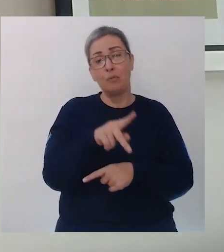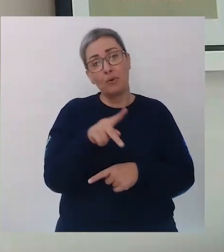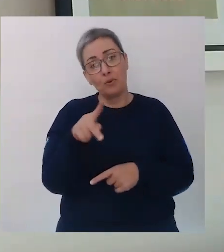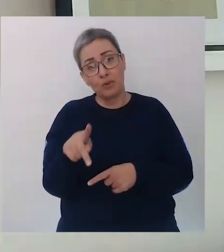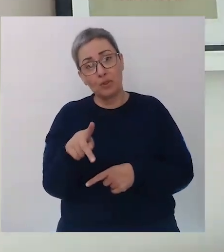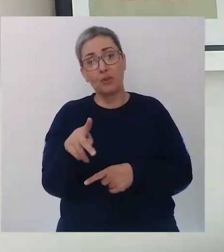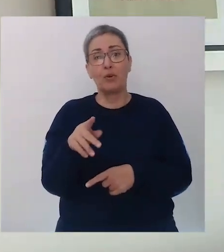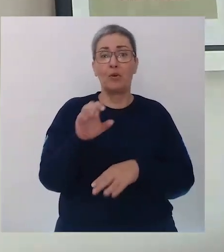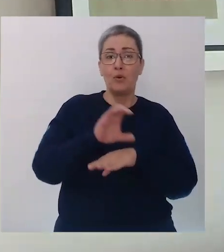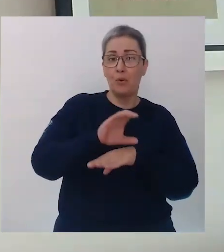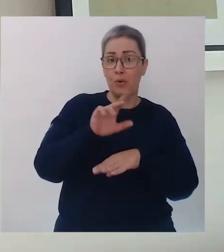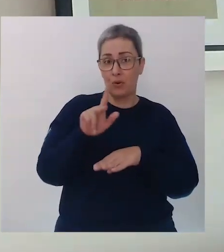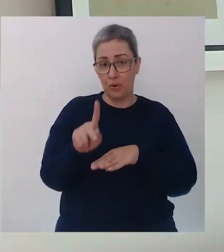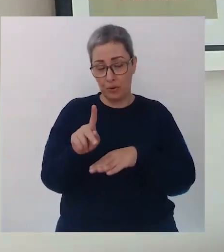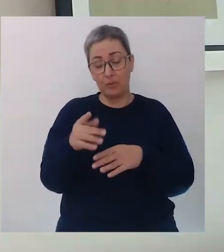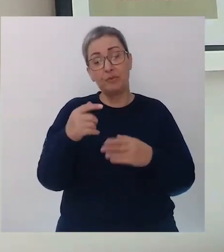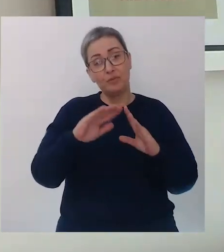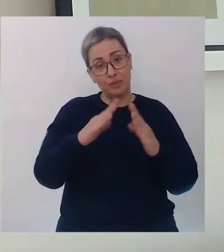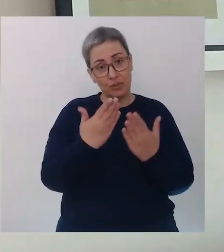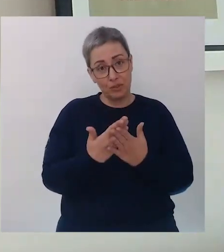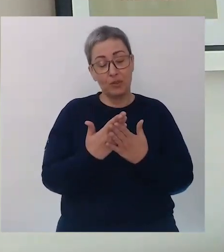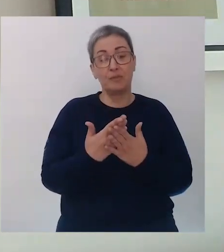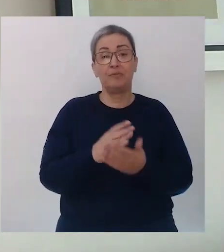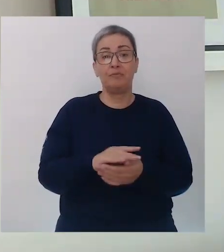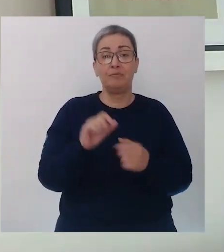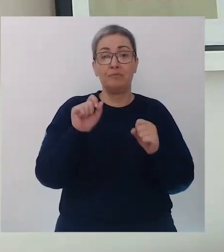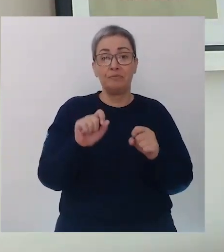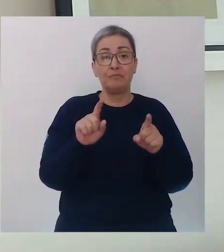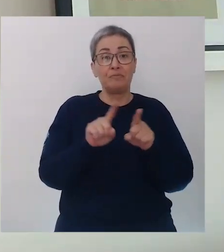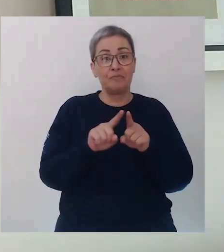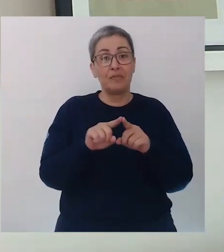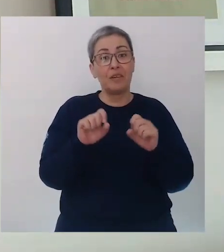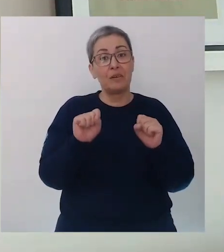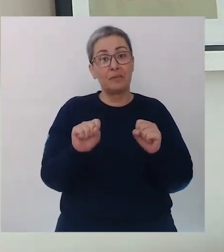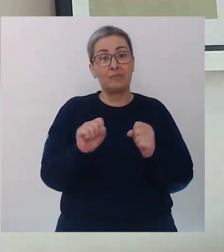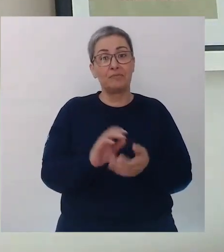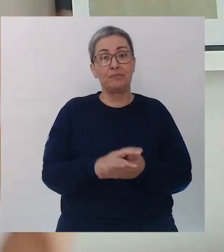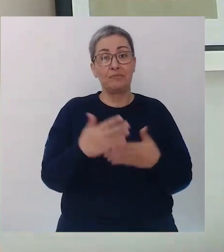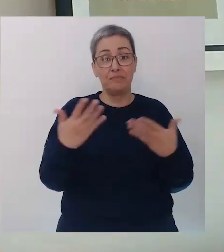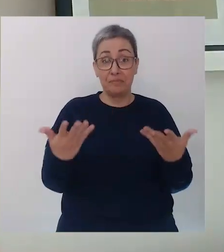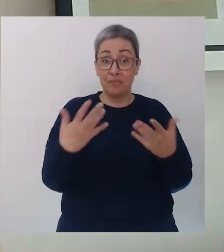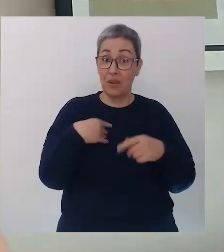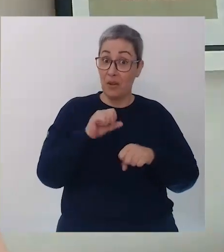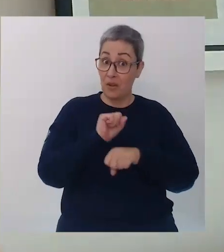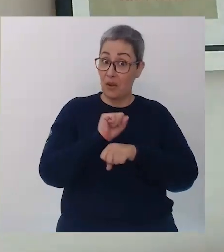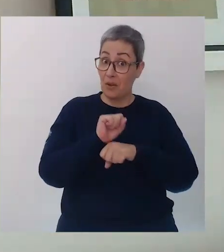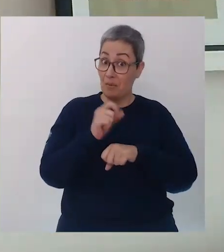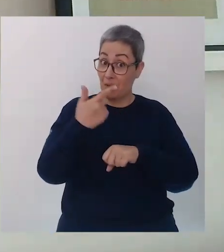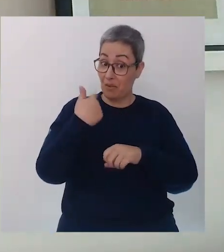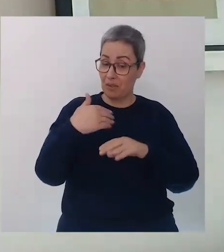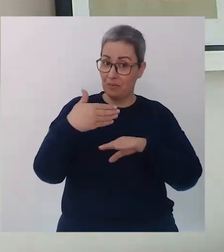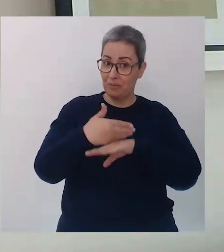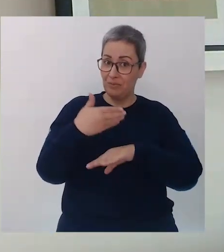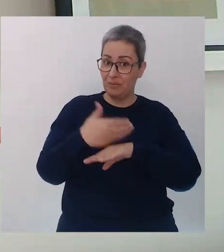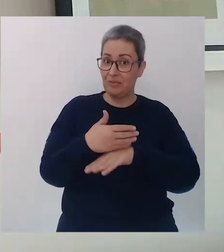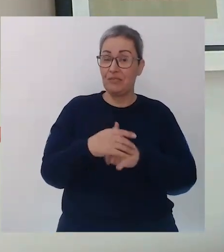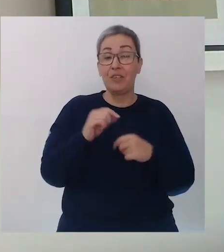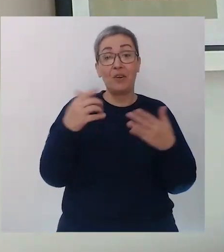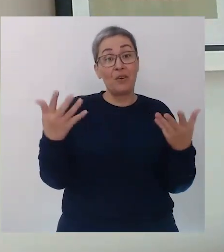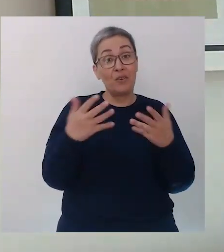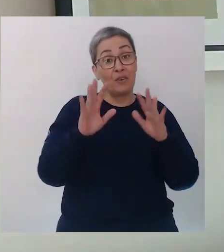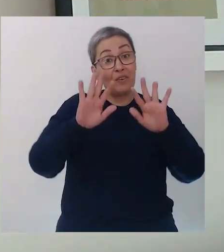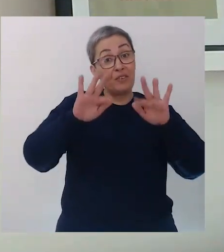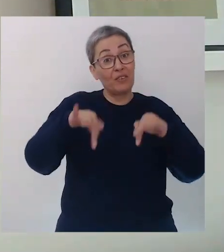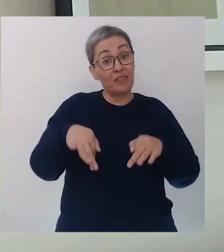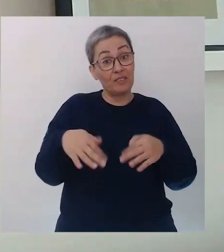Professora, coordenadora de vocês aí na sua escola. Estamos esperando a participação de vocês. Hoje a gente